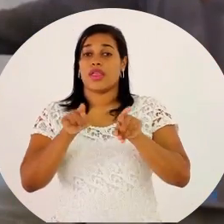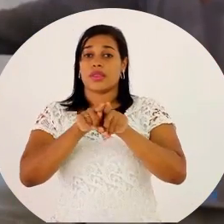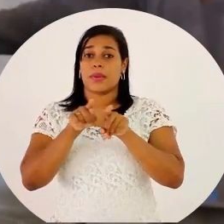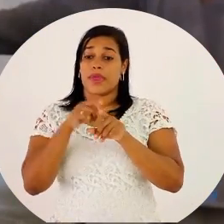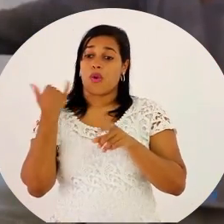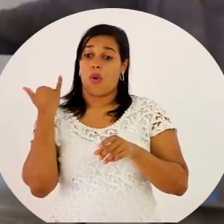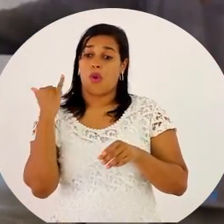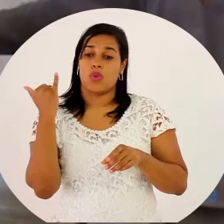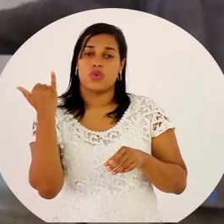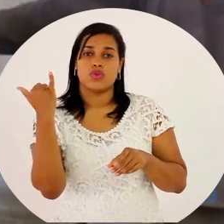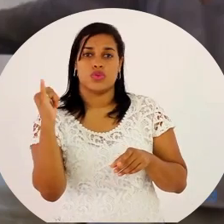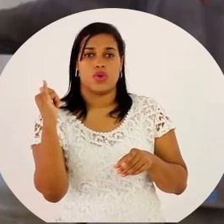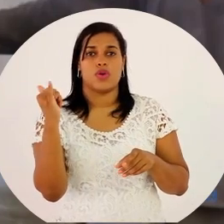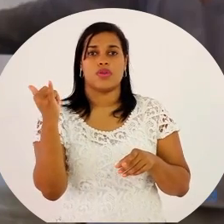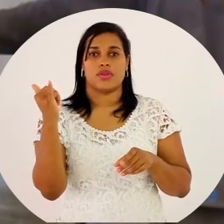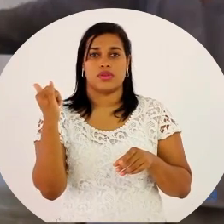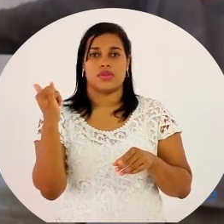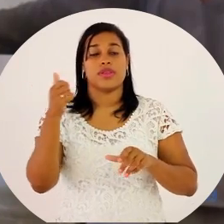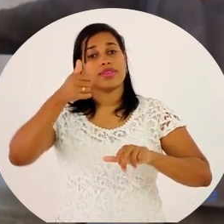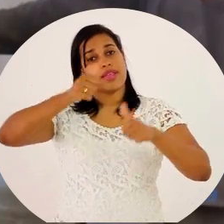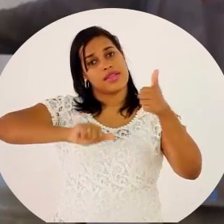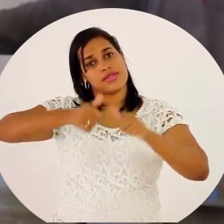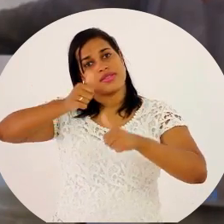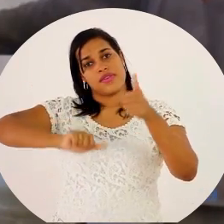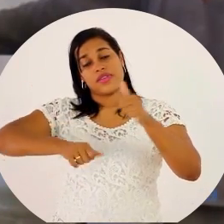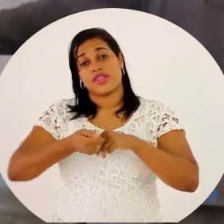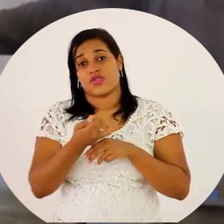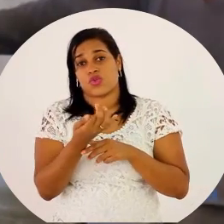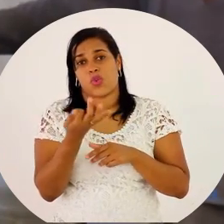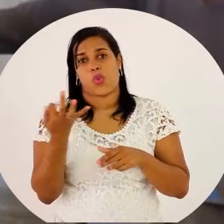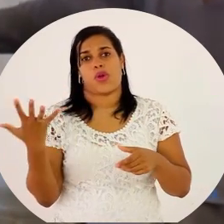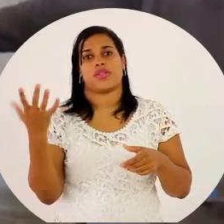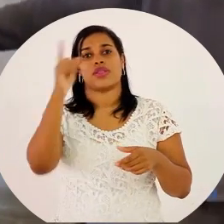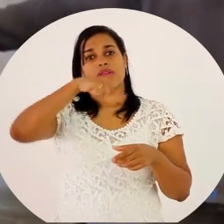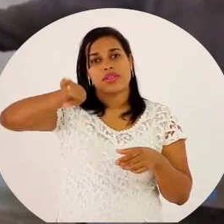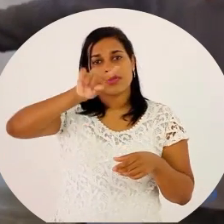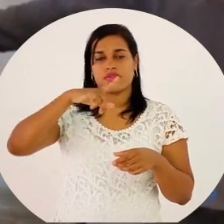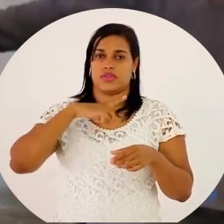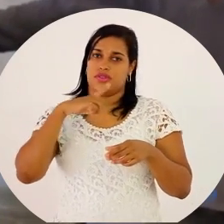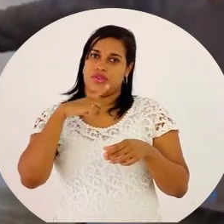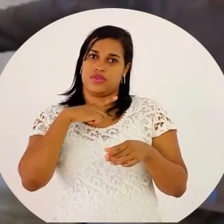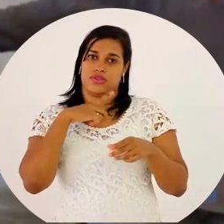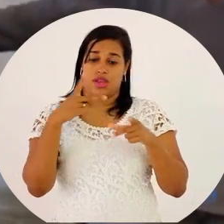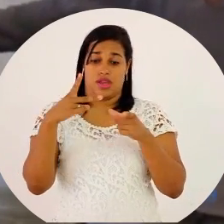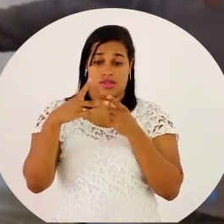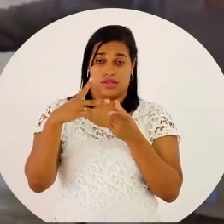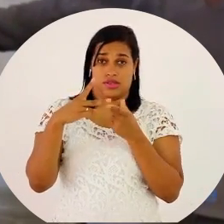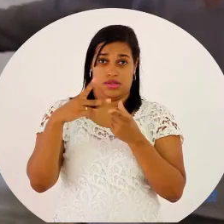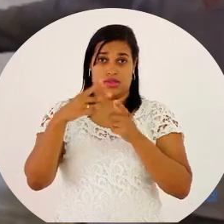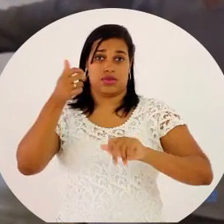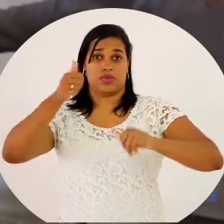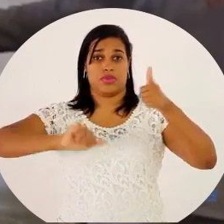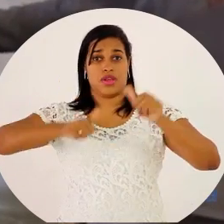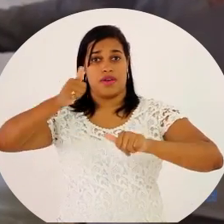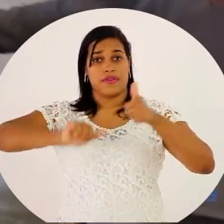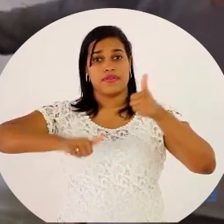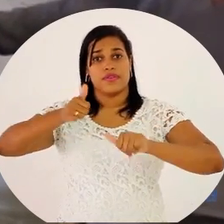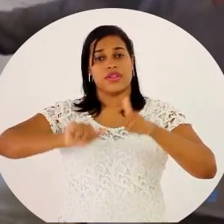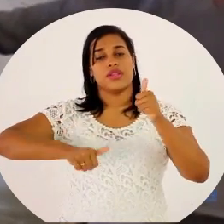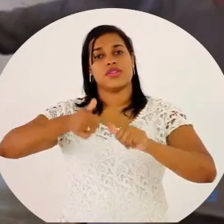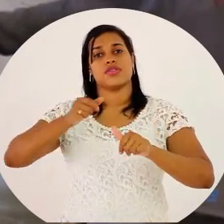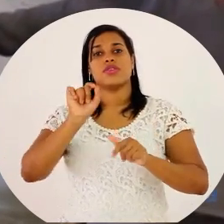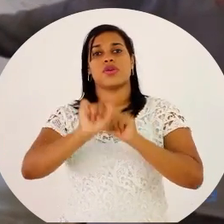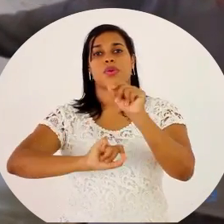vai partir das avaliações quantitativas que você executa. A segunda avaliação que você determina são